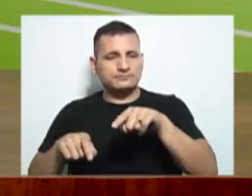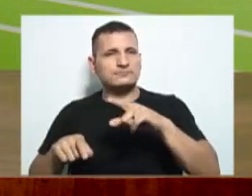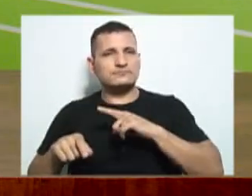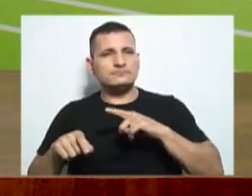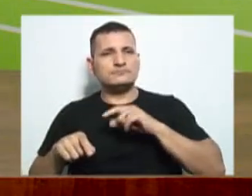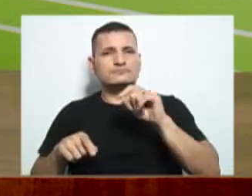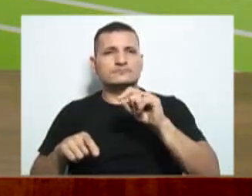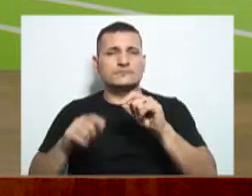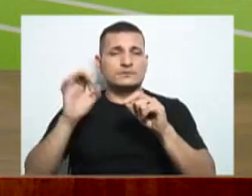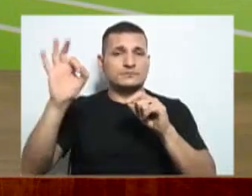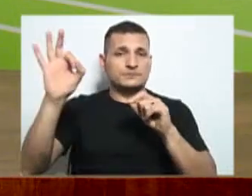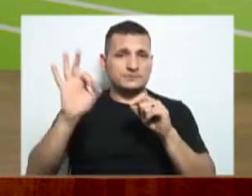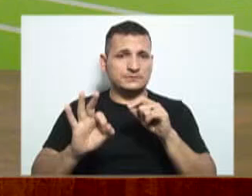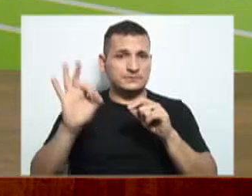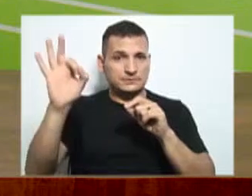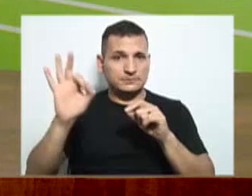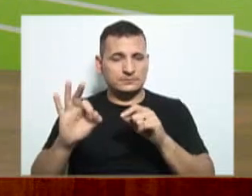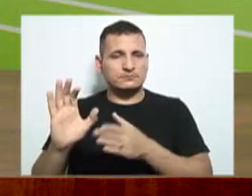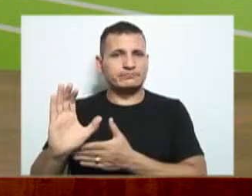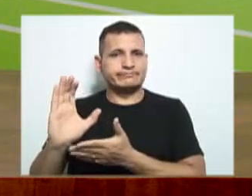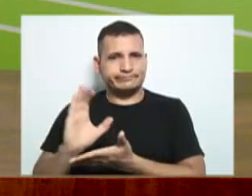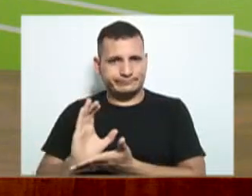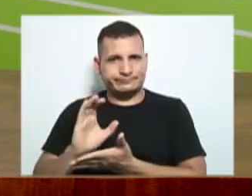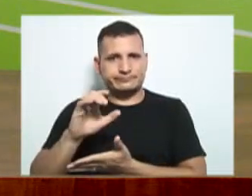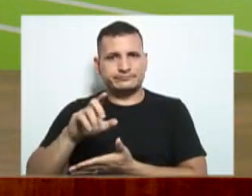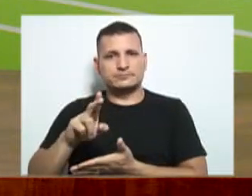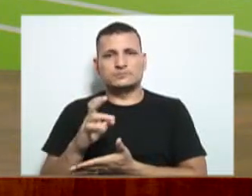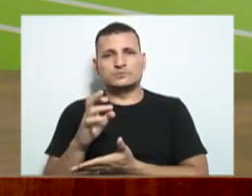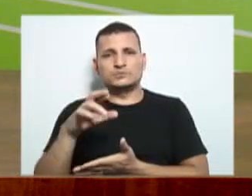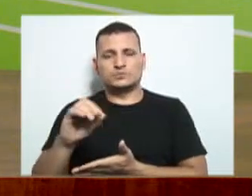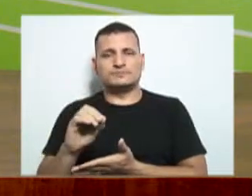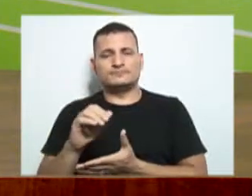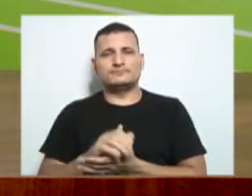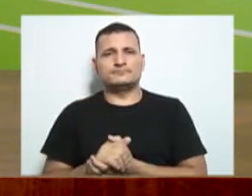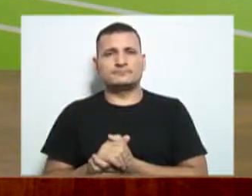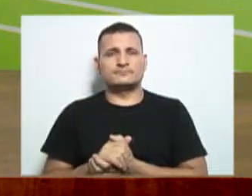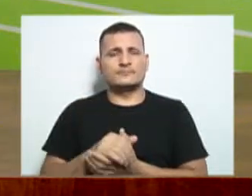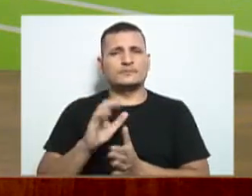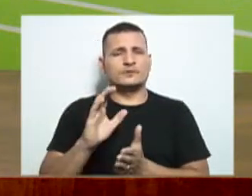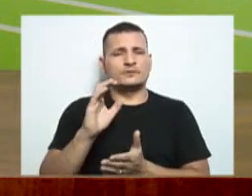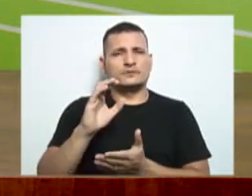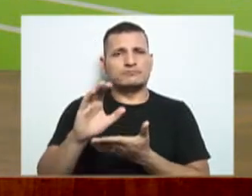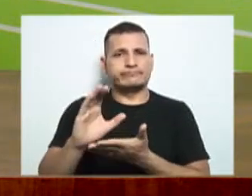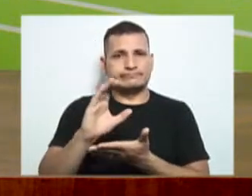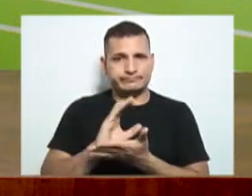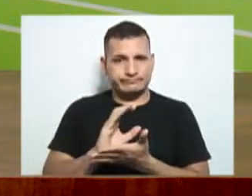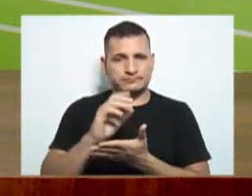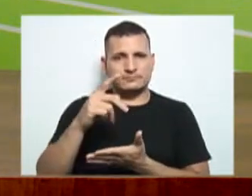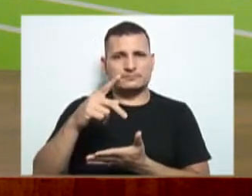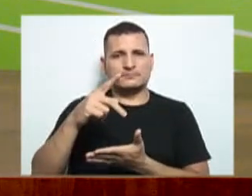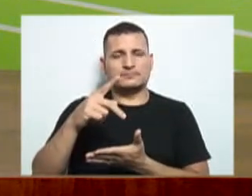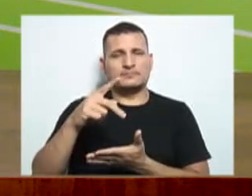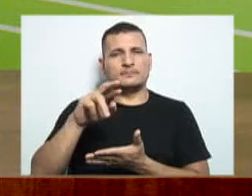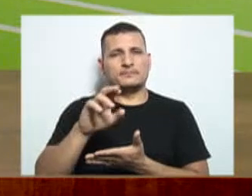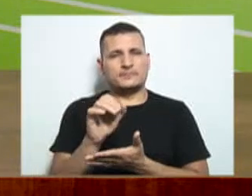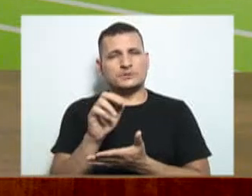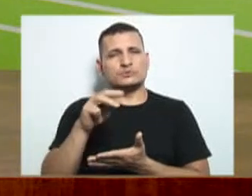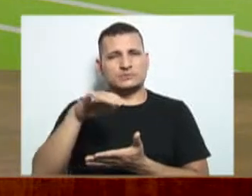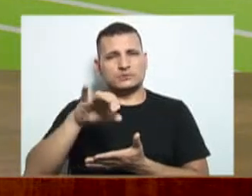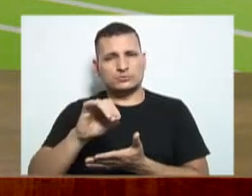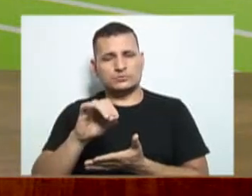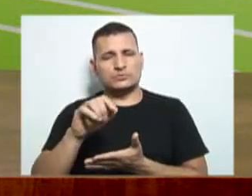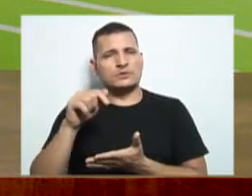percentual X de lucro. Então, no lucro presumido, mesmo que ocorra prejuízo, como ele é com base